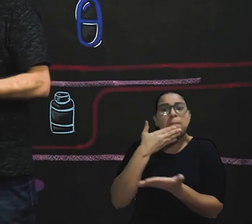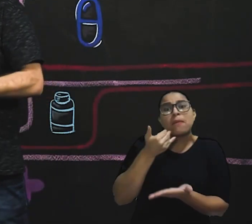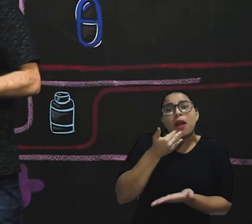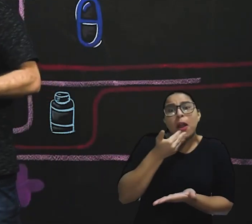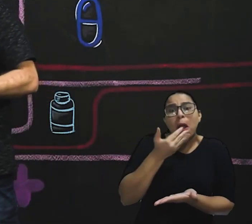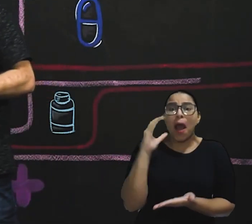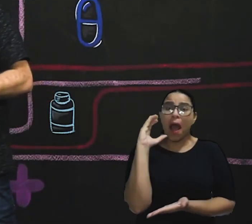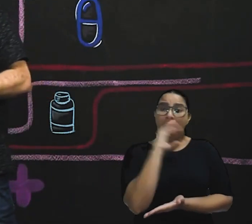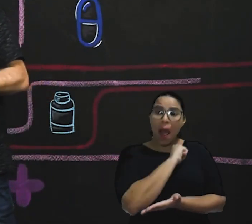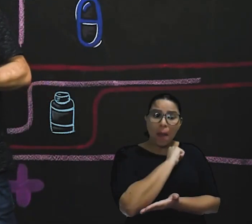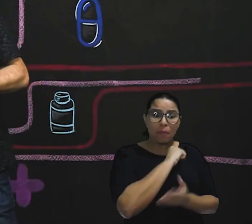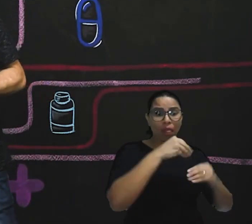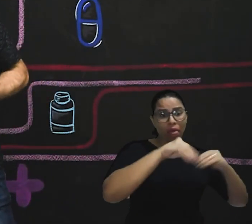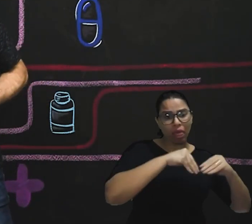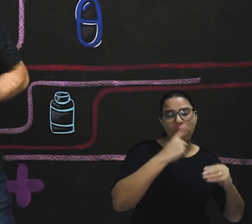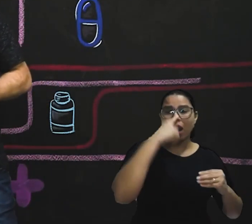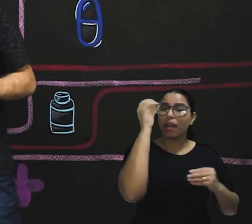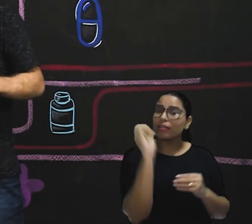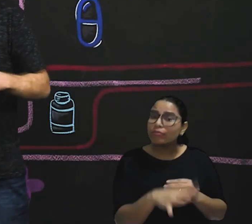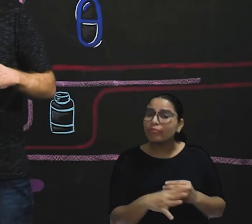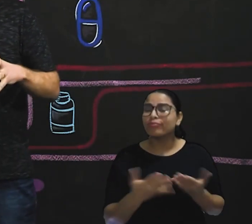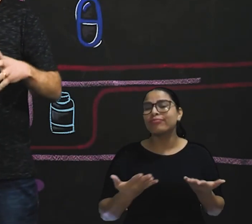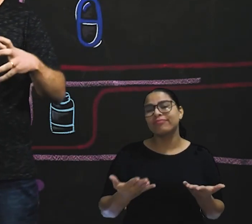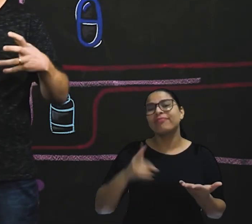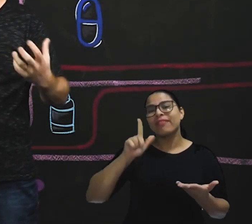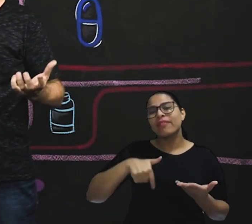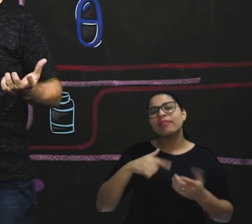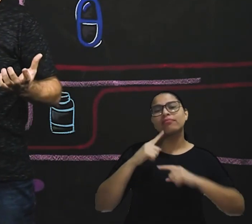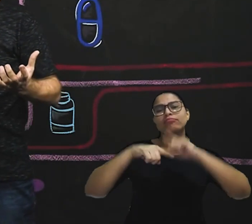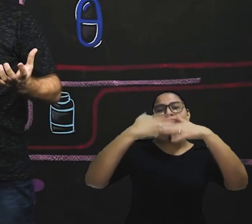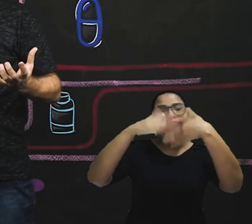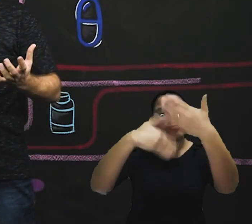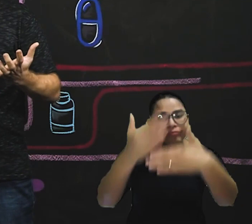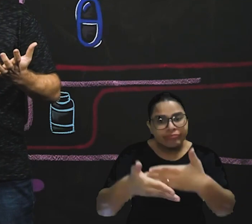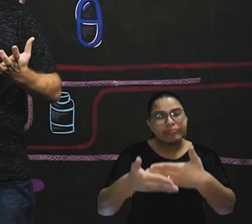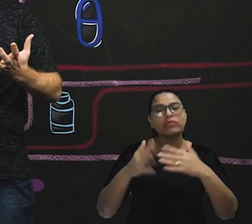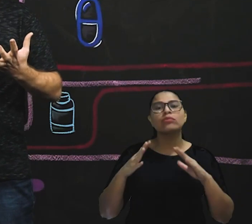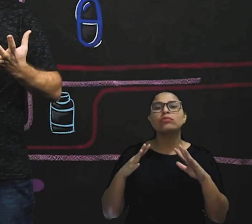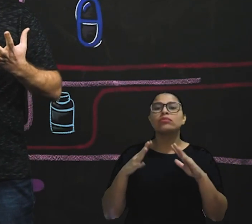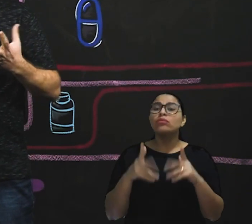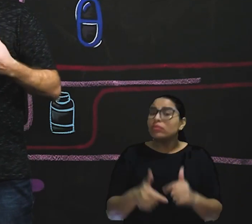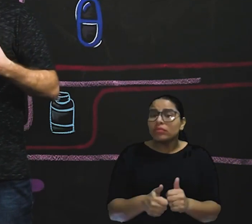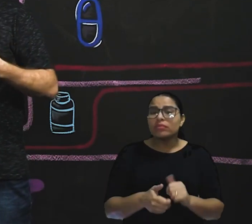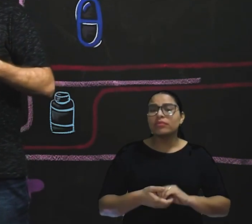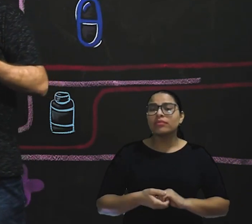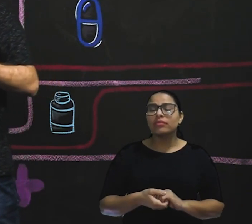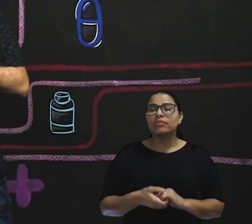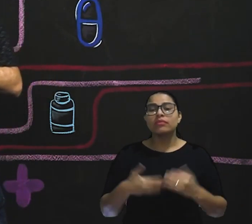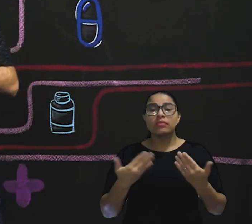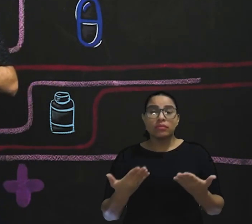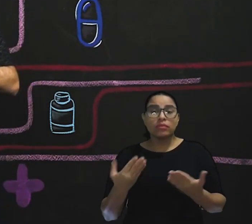produção dessa parte de produtos industrializados acabam gerando o tempo inteiro. Então, vivemos uma era em